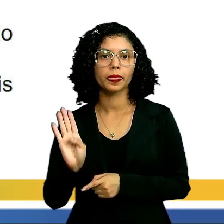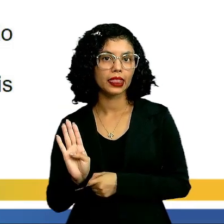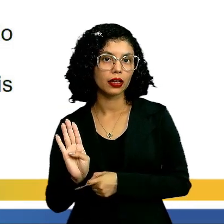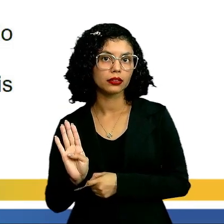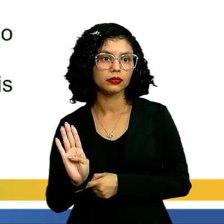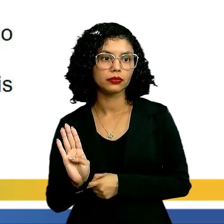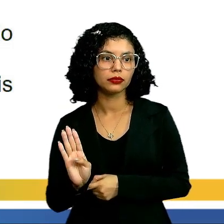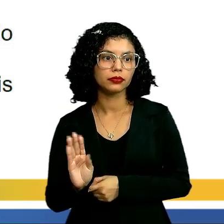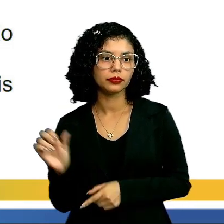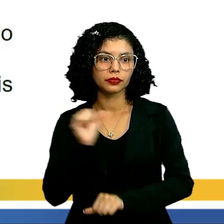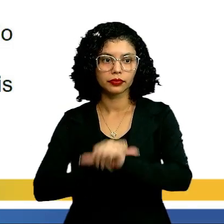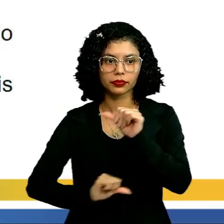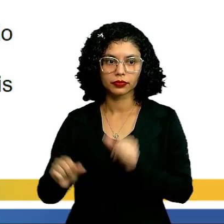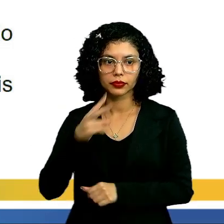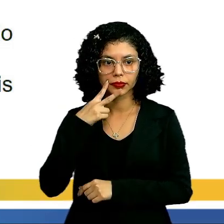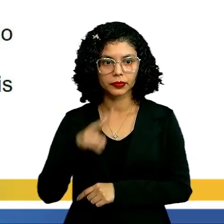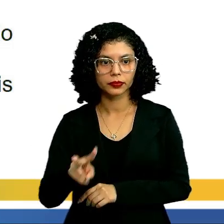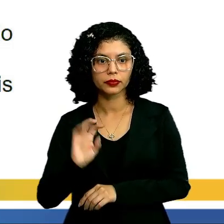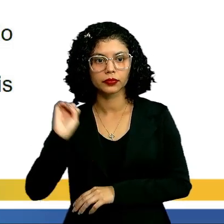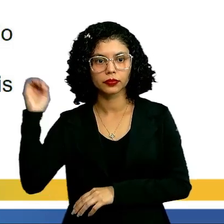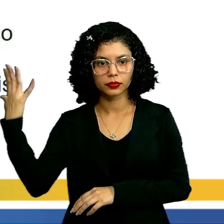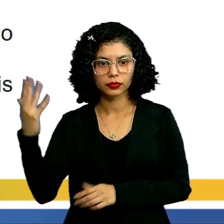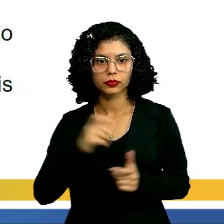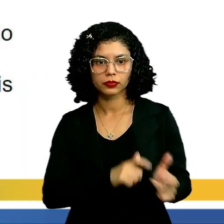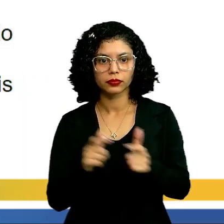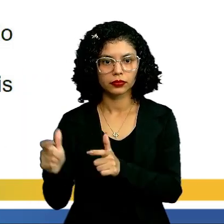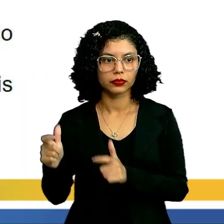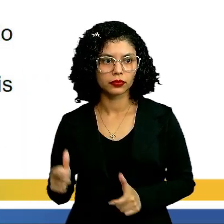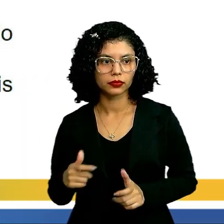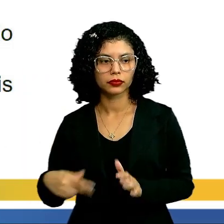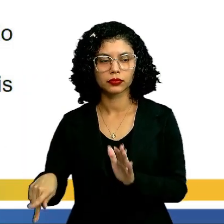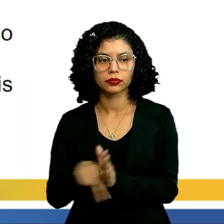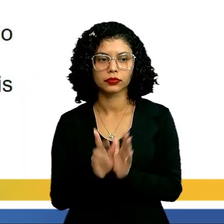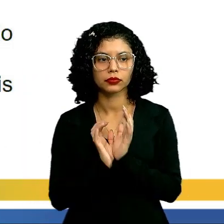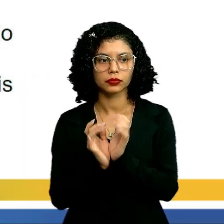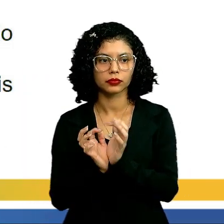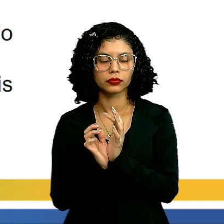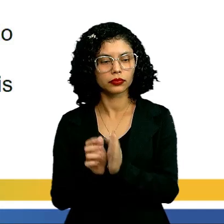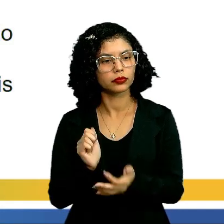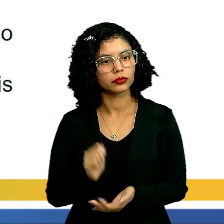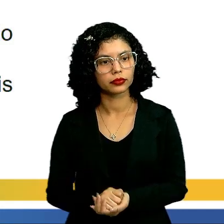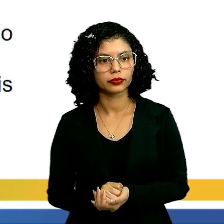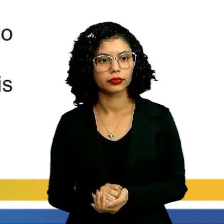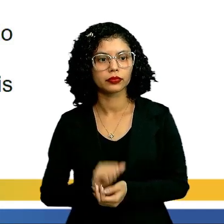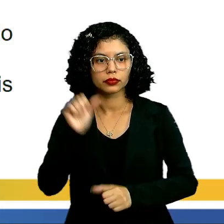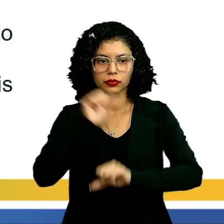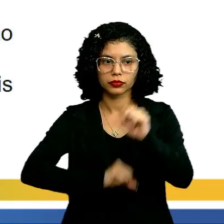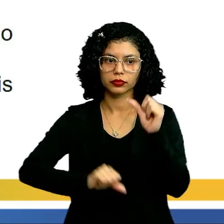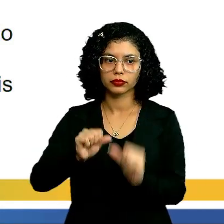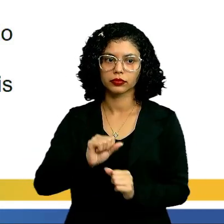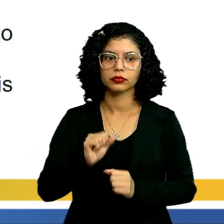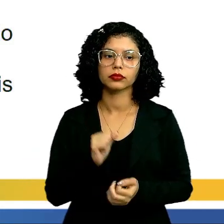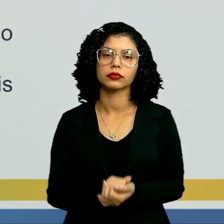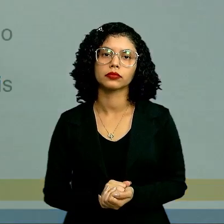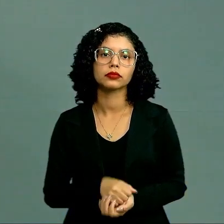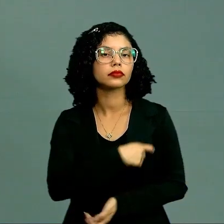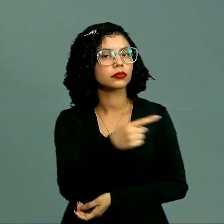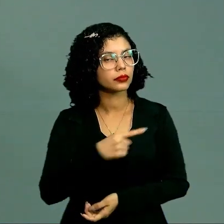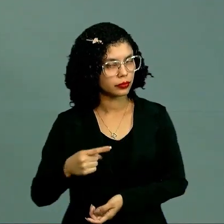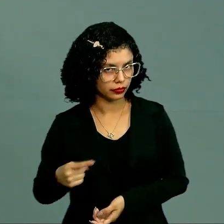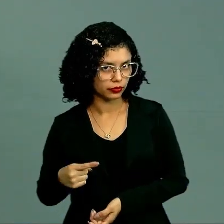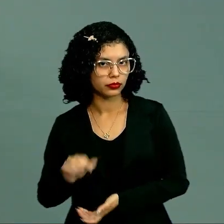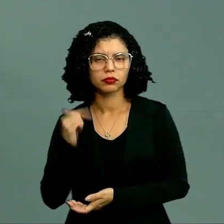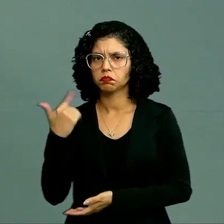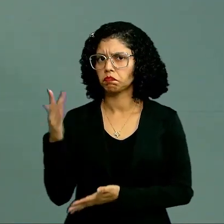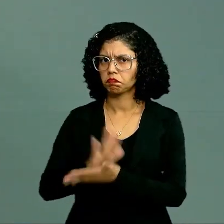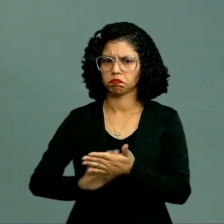B, oposição. Visto que o dano causado em um local específico no cérebro é contrário à vocalização dos ratos.